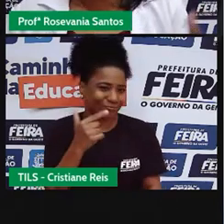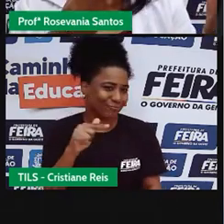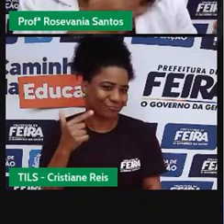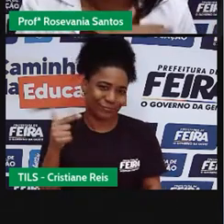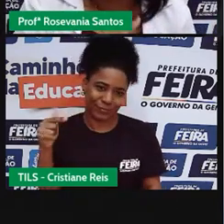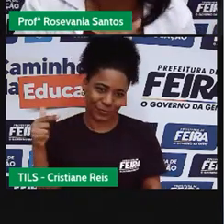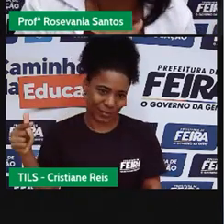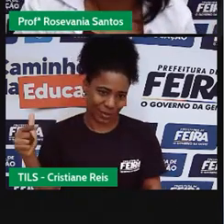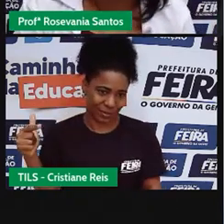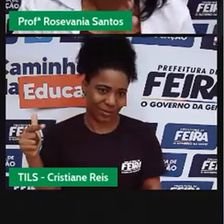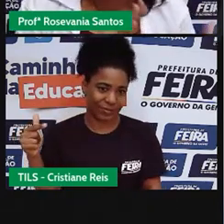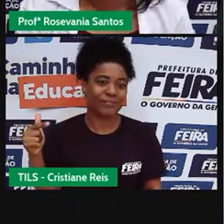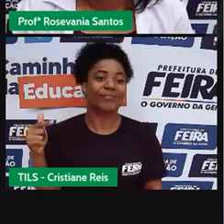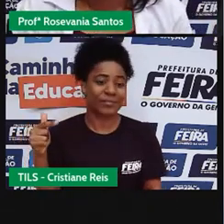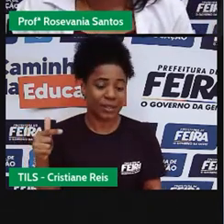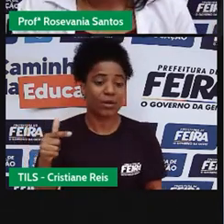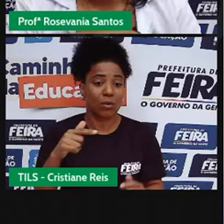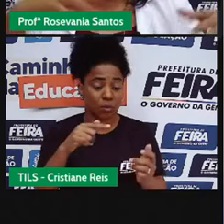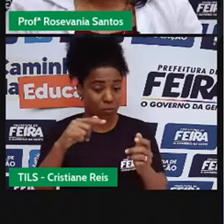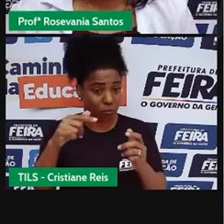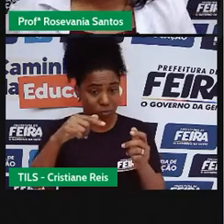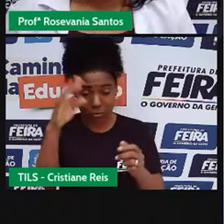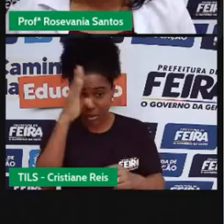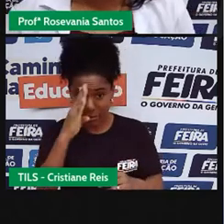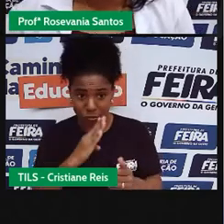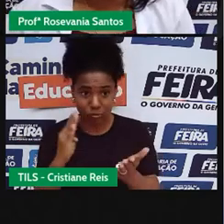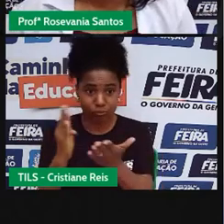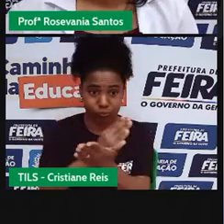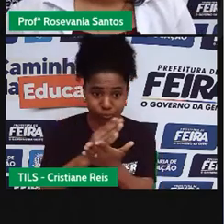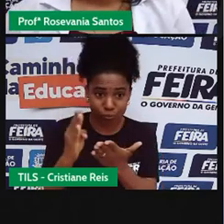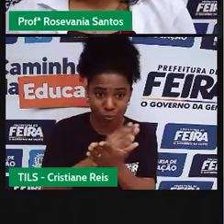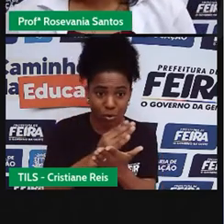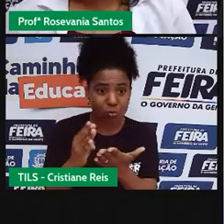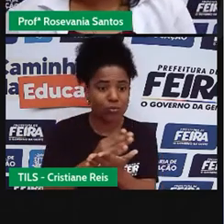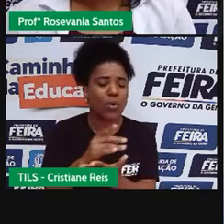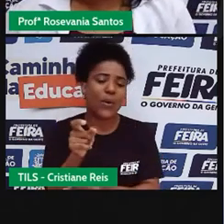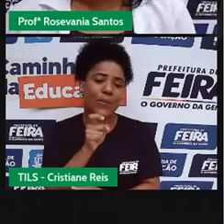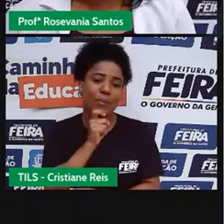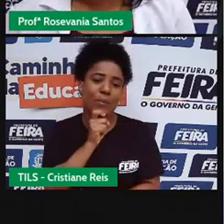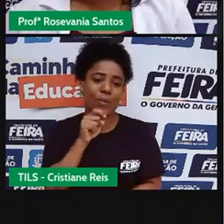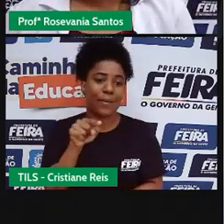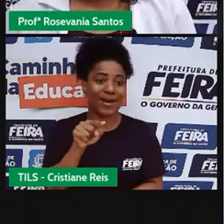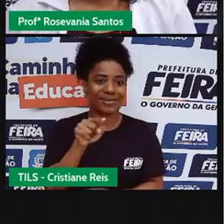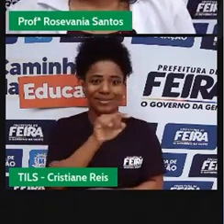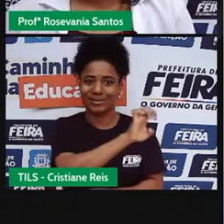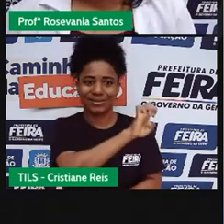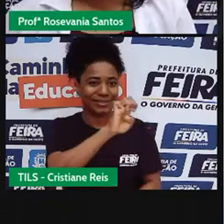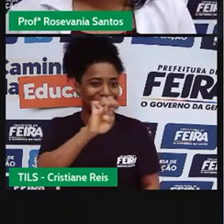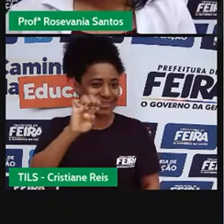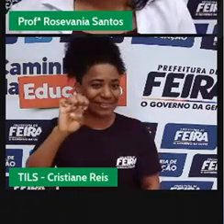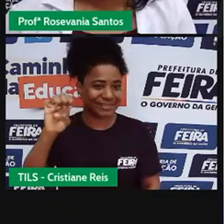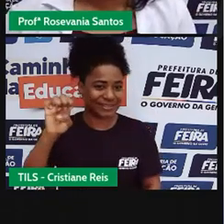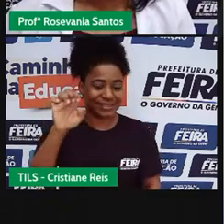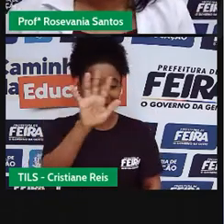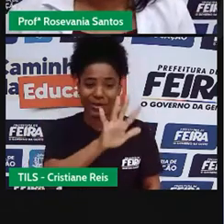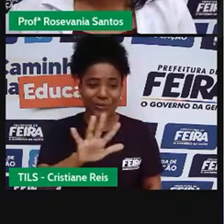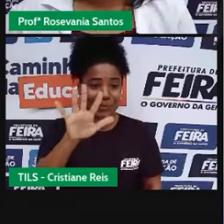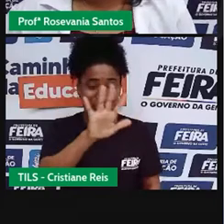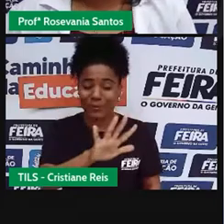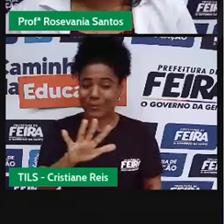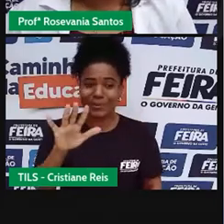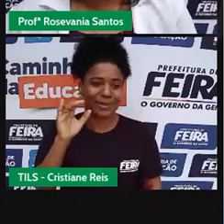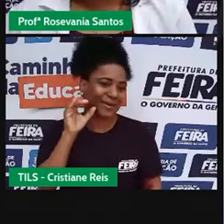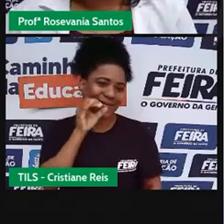cantos do planeta, como a gente já viu, né, na aula dos climas mundiais. Então, o que é que eu tenho? Sob a ação das massas de